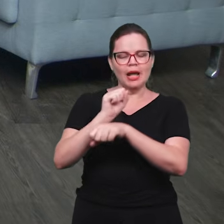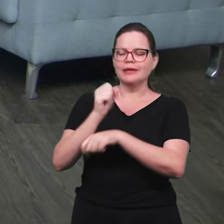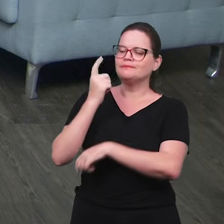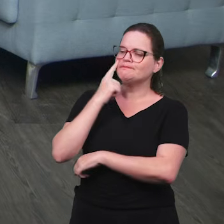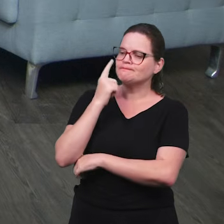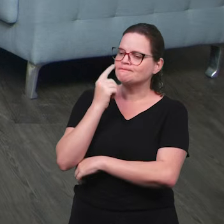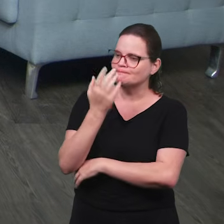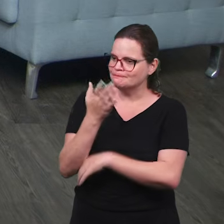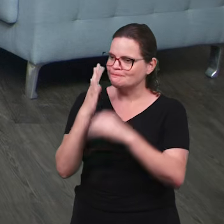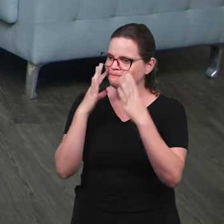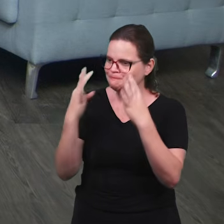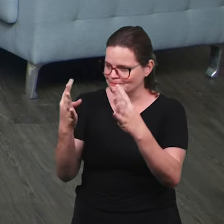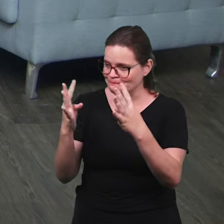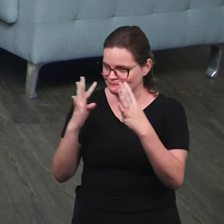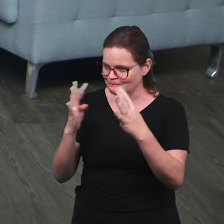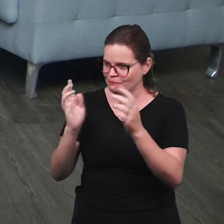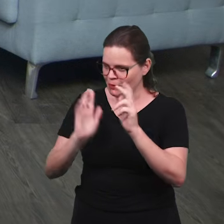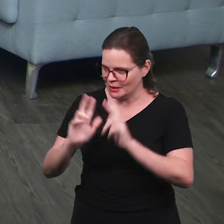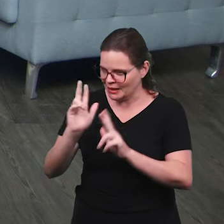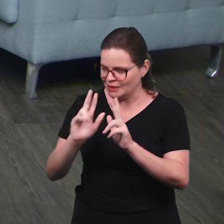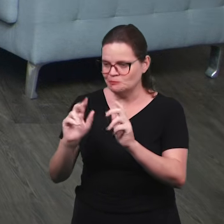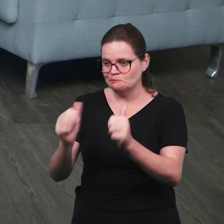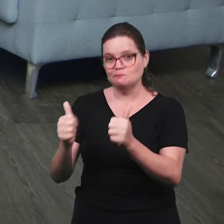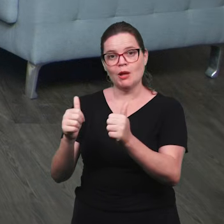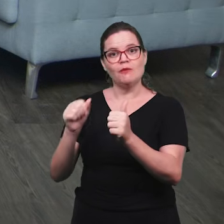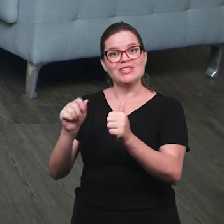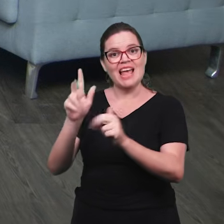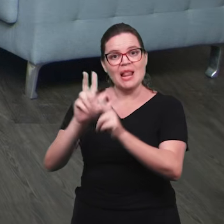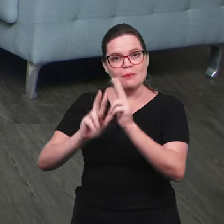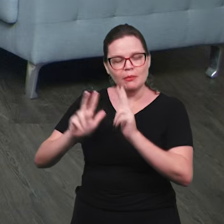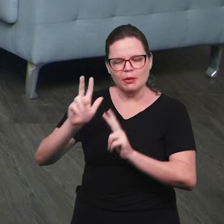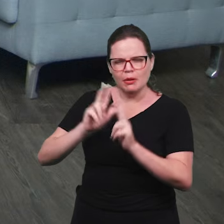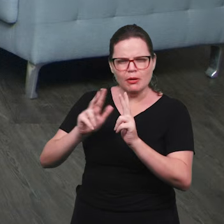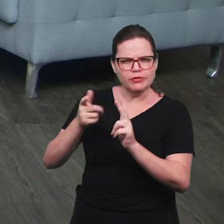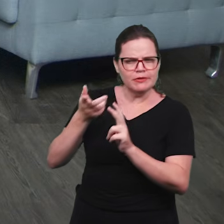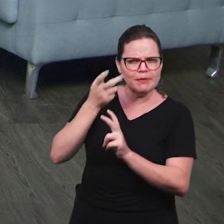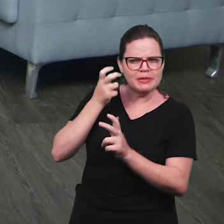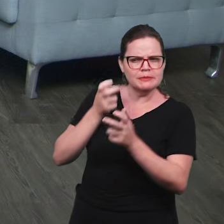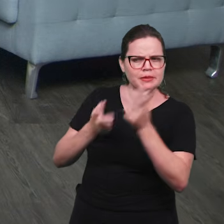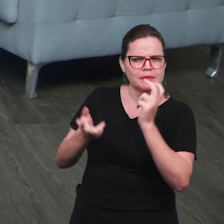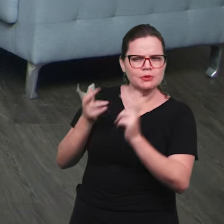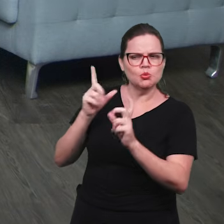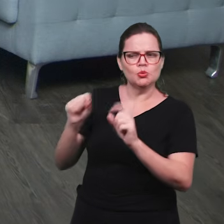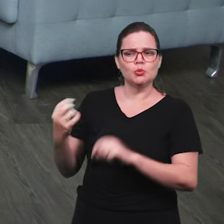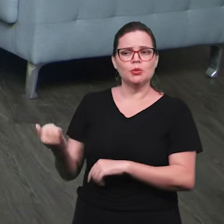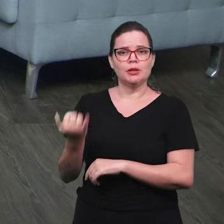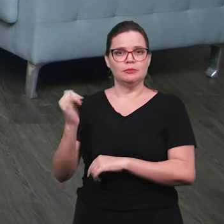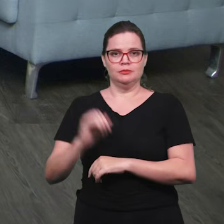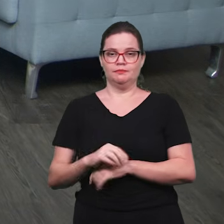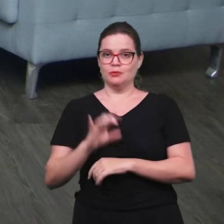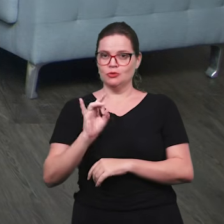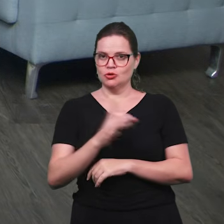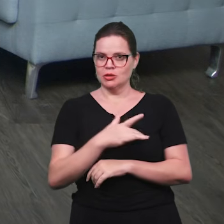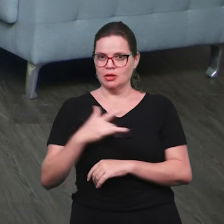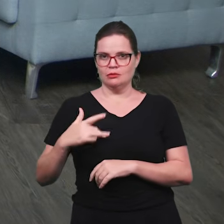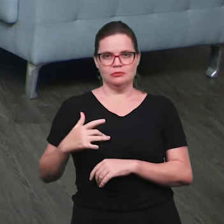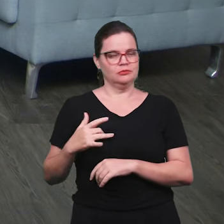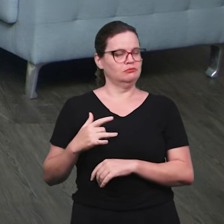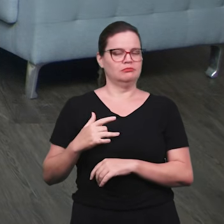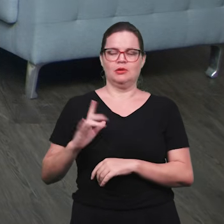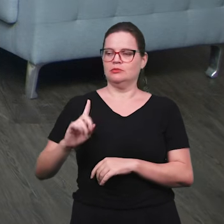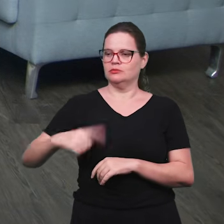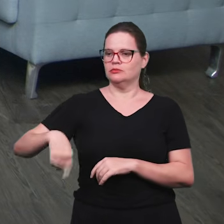ouvir, porque no ouvir você vai detectar algumas coisas importantes. Não é só nós da saúde não, hein? Todos nós